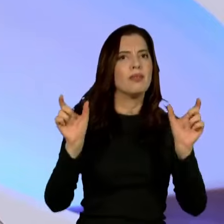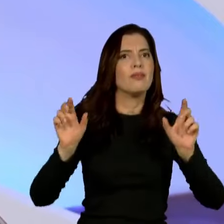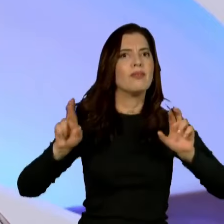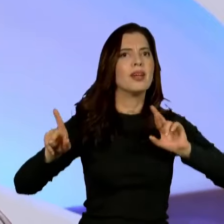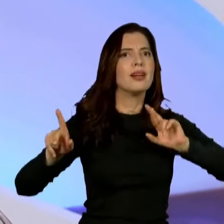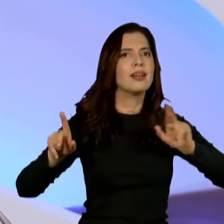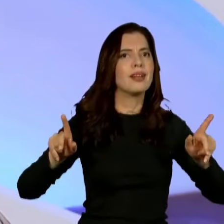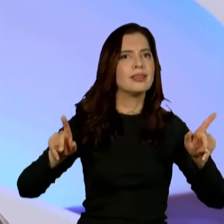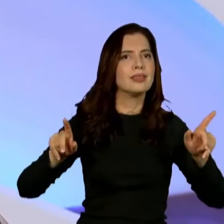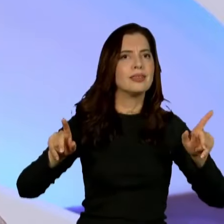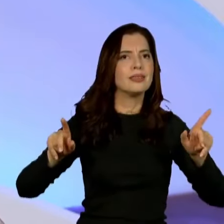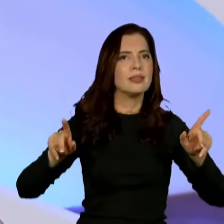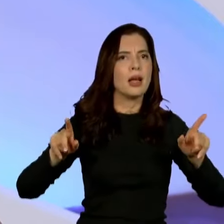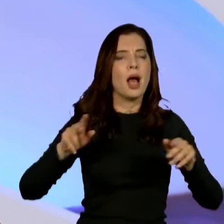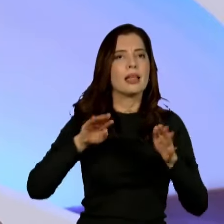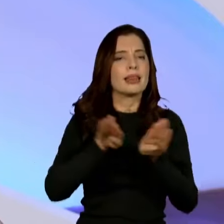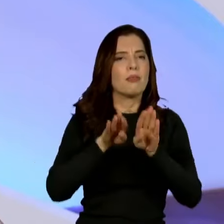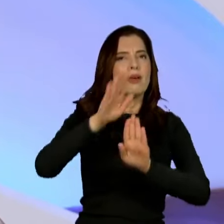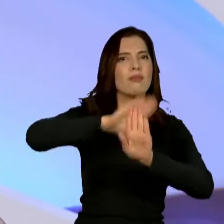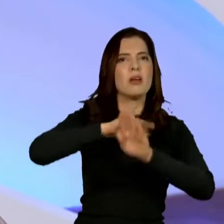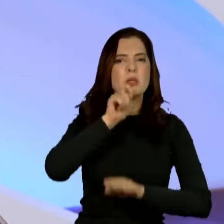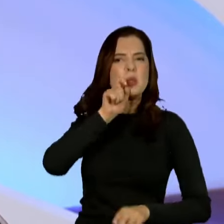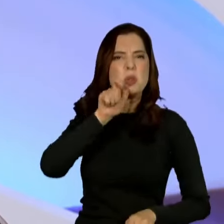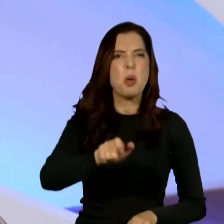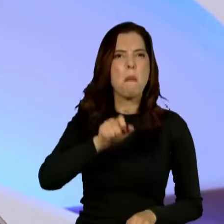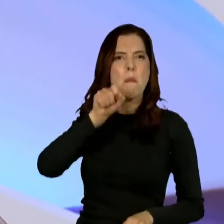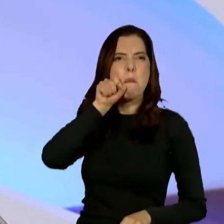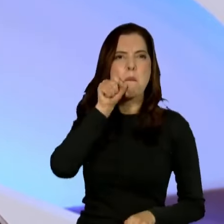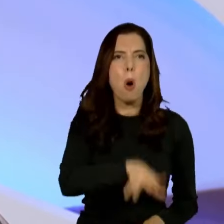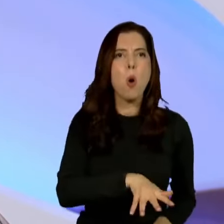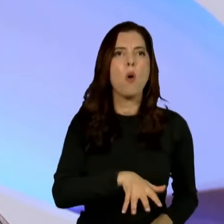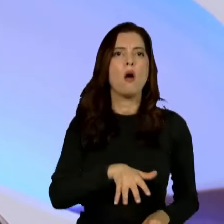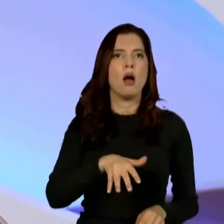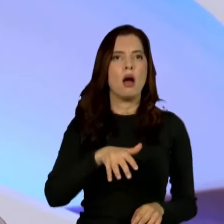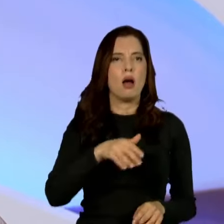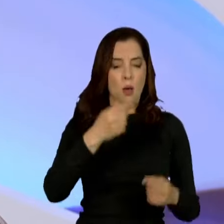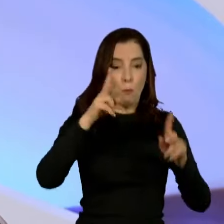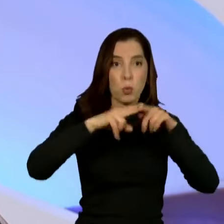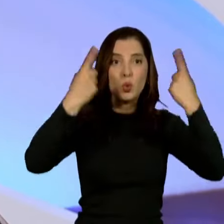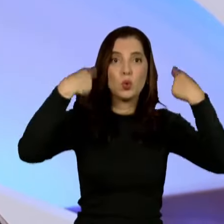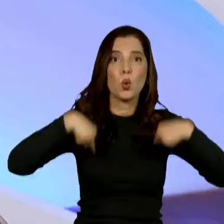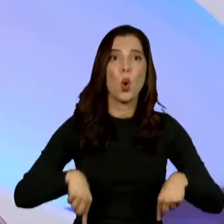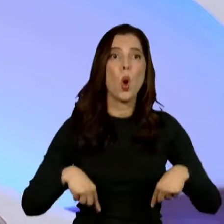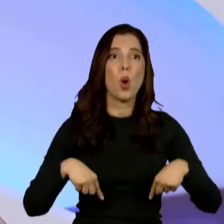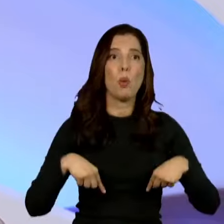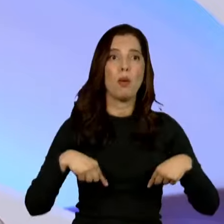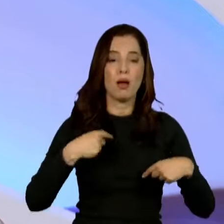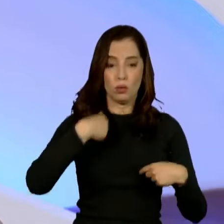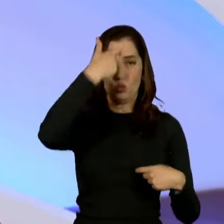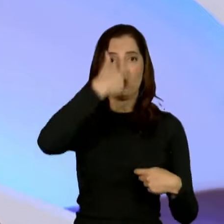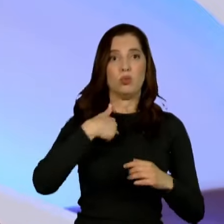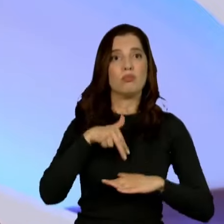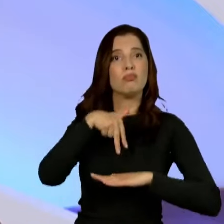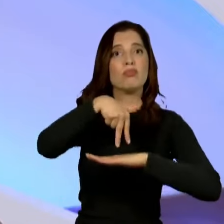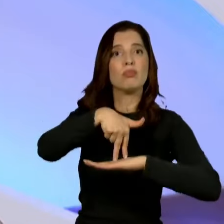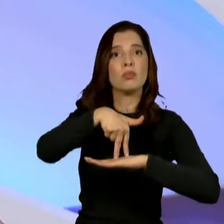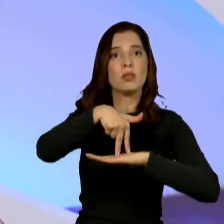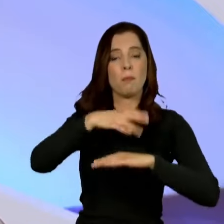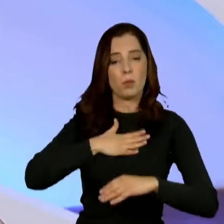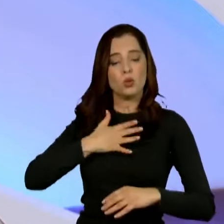outros idiomas que o injure ou que o insulto para falar de mim, para falar de mim, corpo, para falar de o que eu era, para falar de meu desejo.